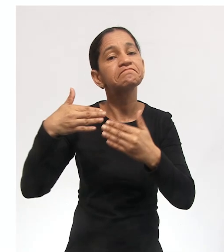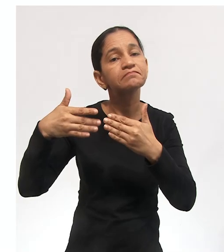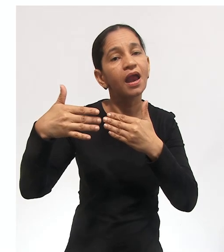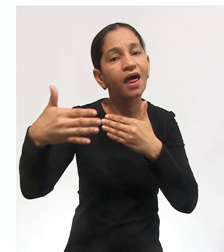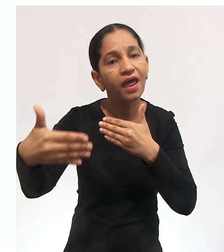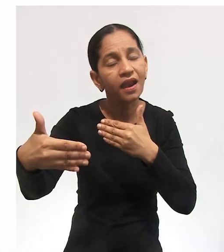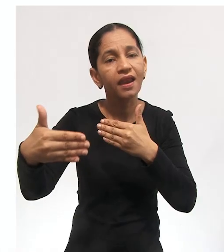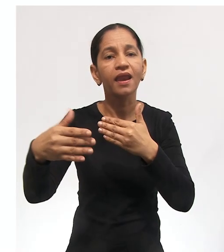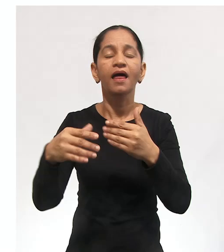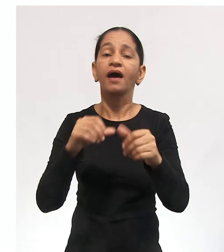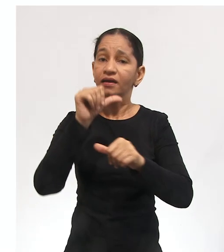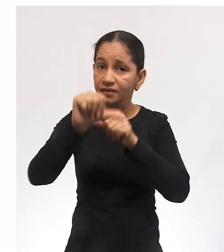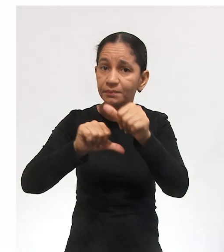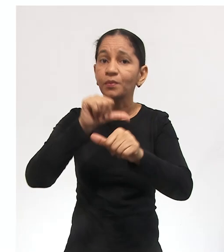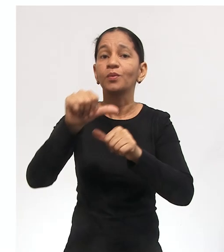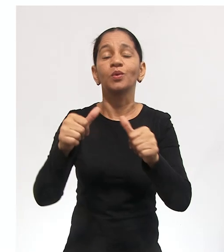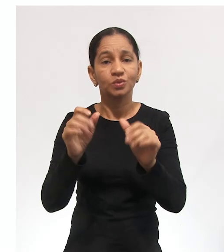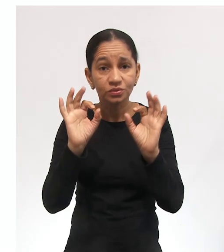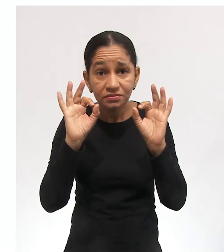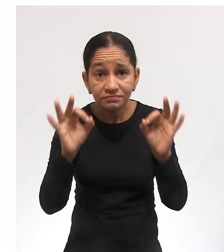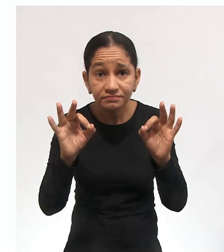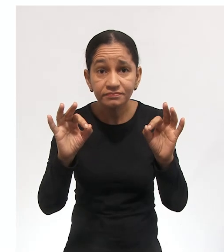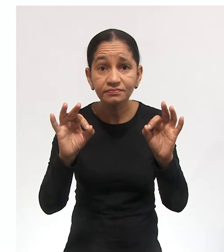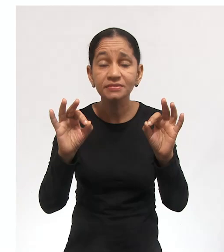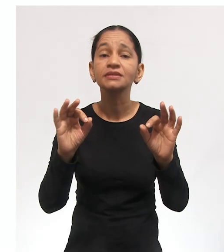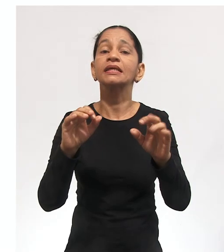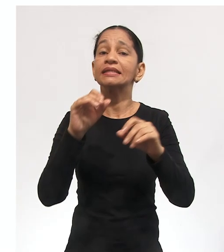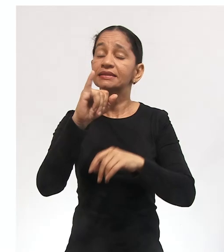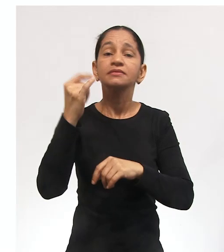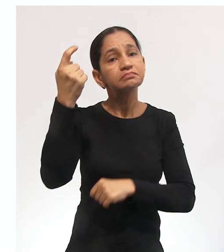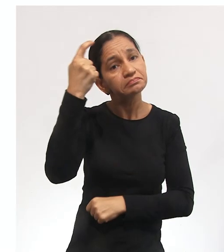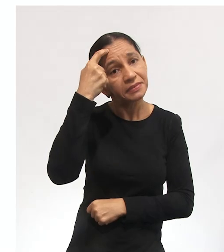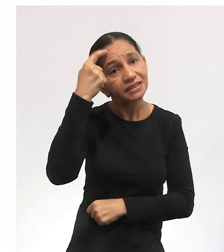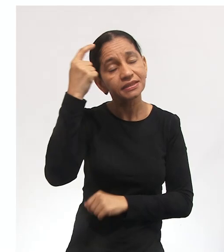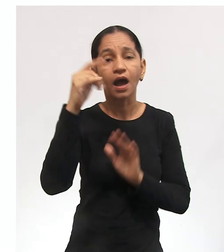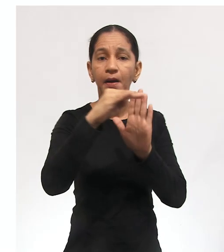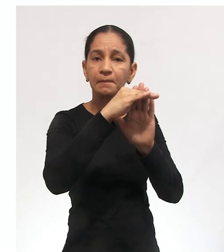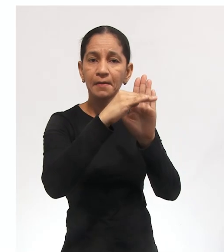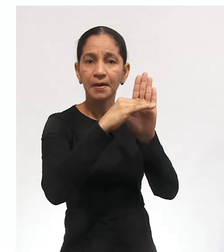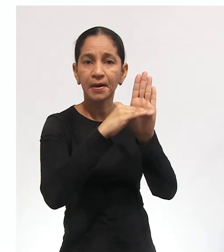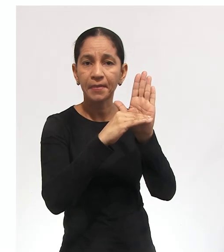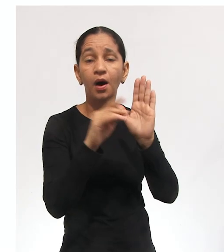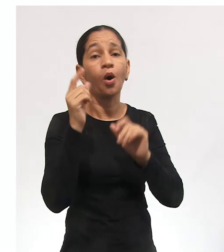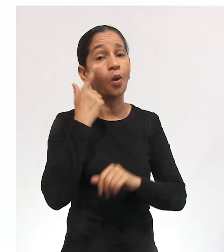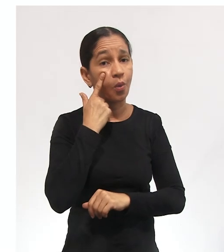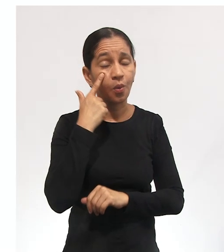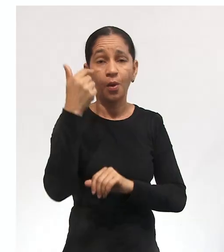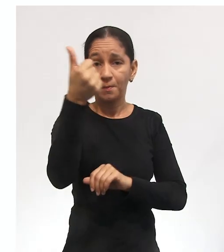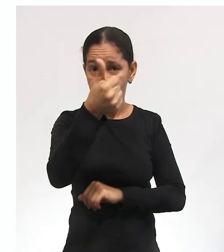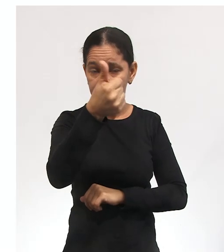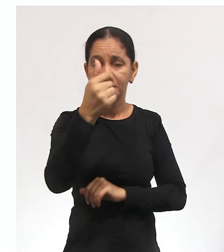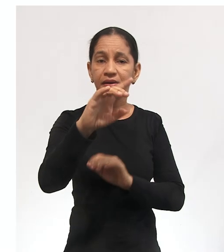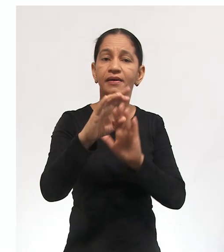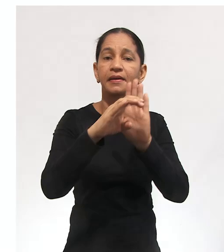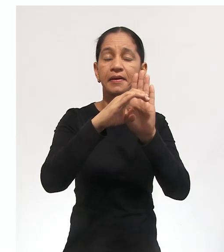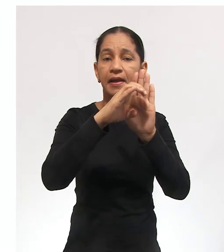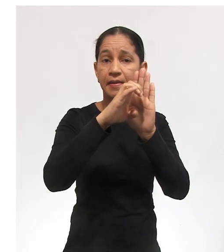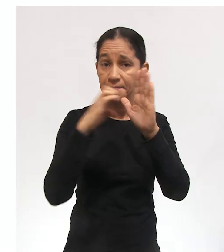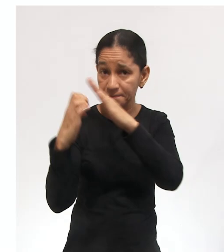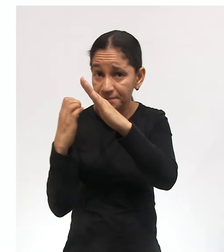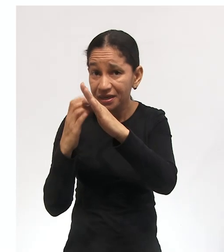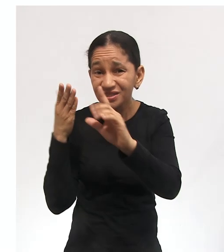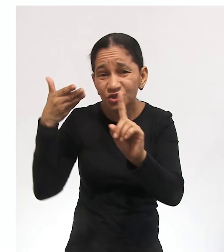a modificação do contrato de trabalho, observada a seguinte ordem de preferência. 1. a empresa